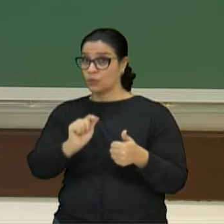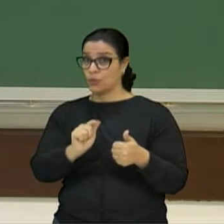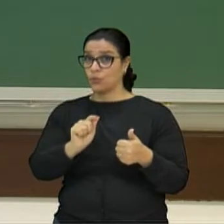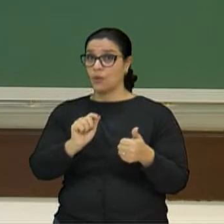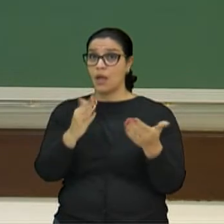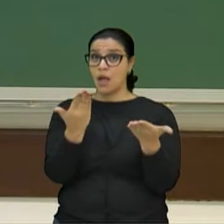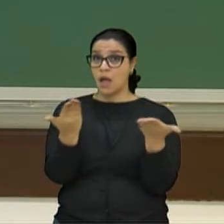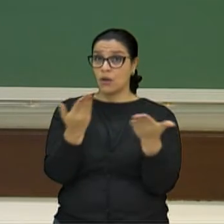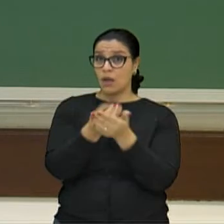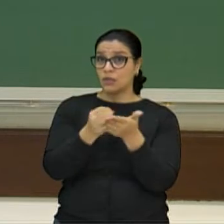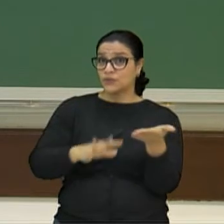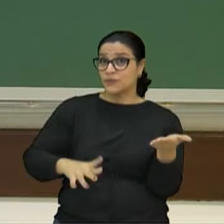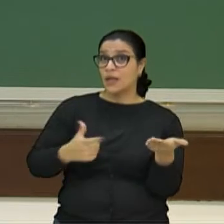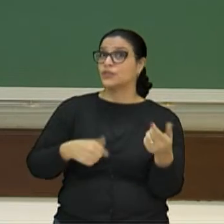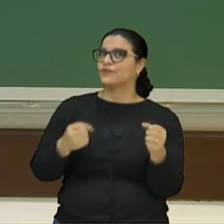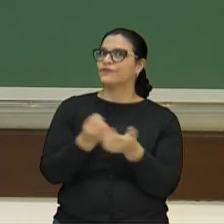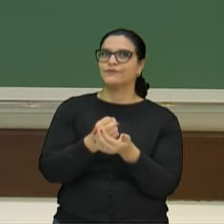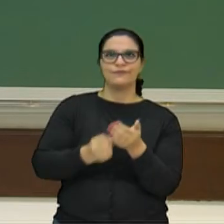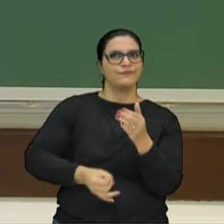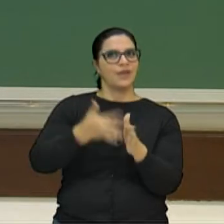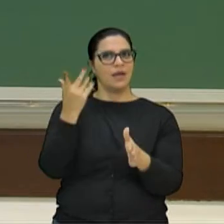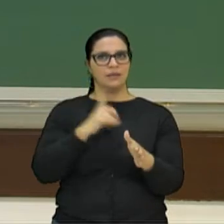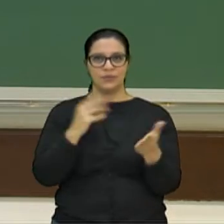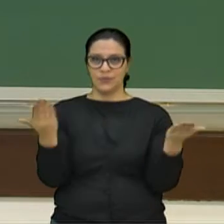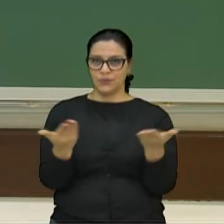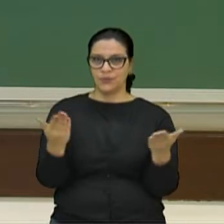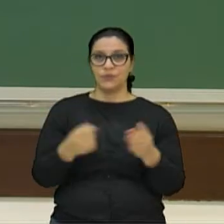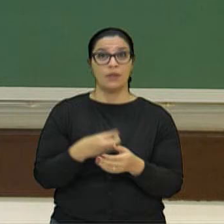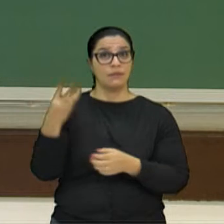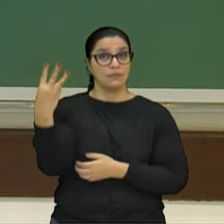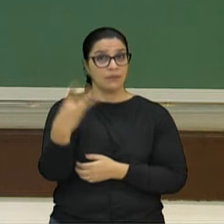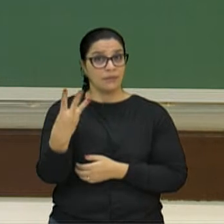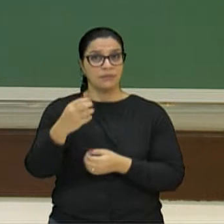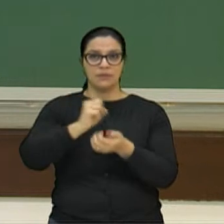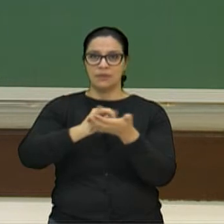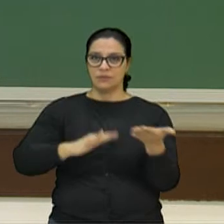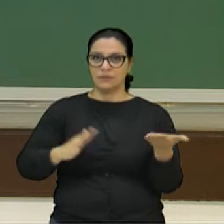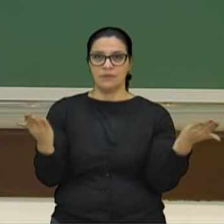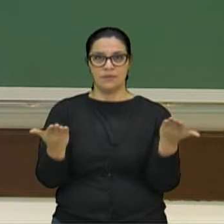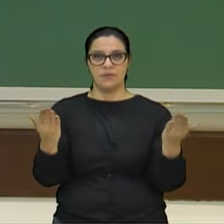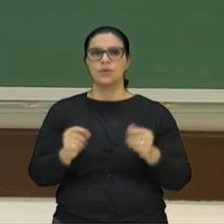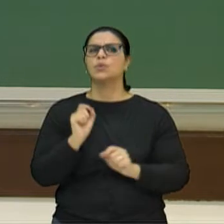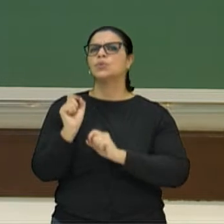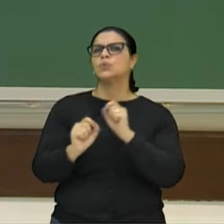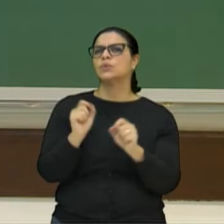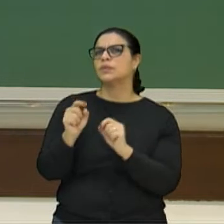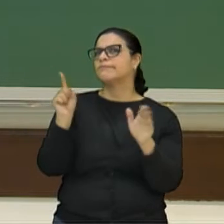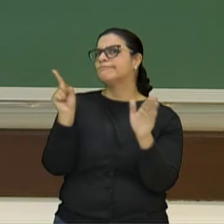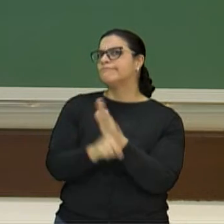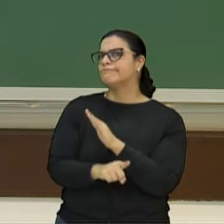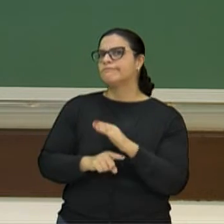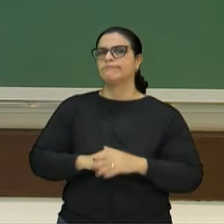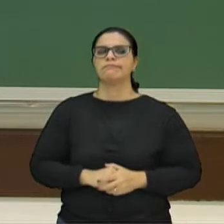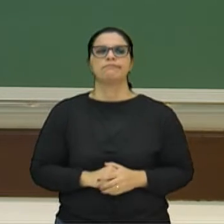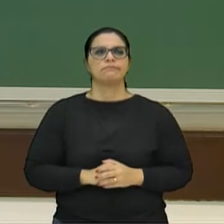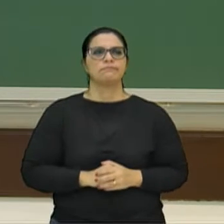temos várias atividades na aula de hoje. Então, vamos para a nossa terceira atividade, que é a